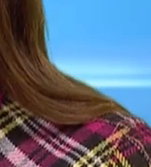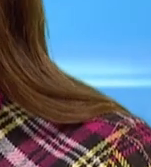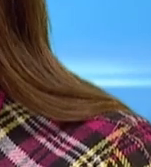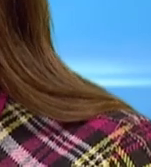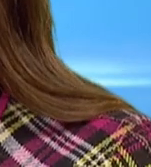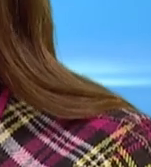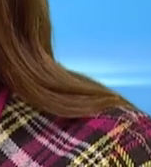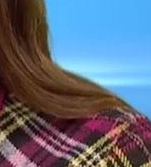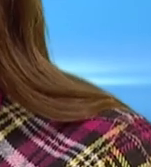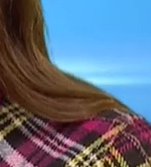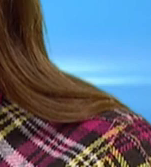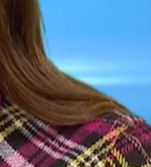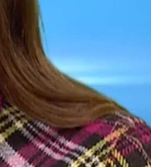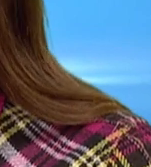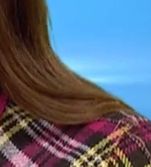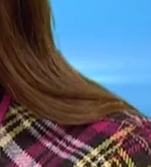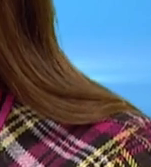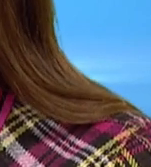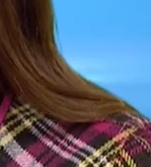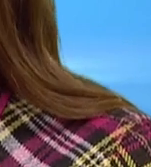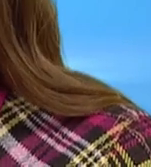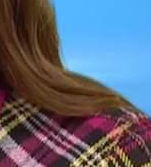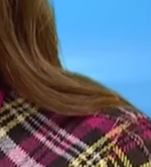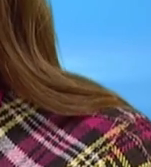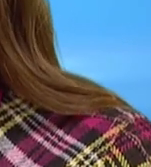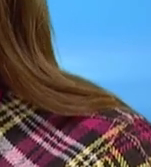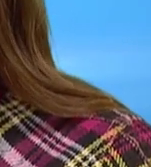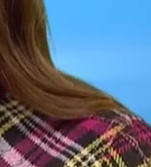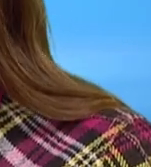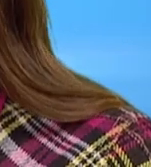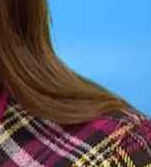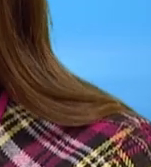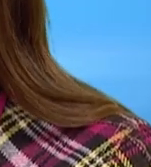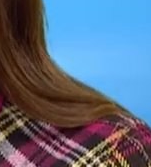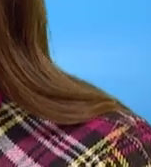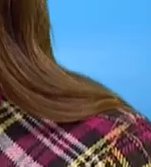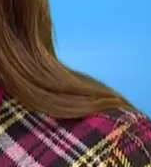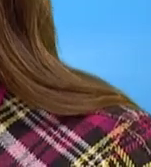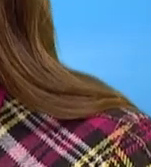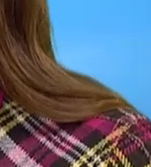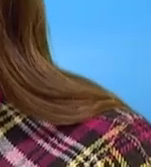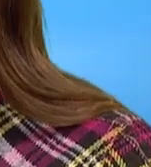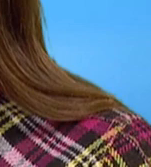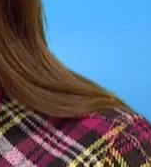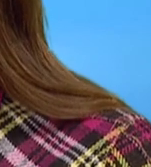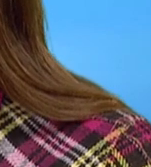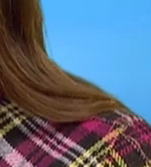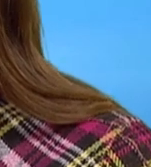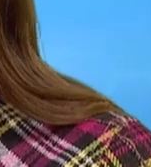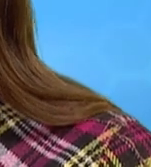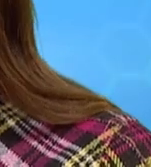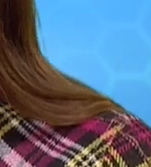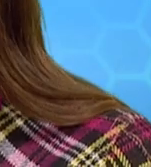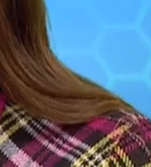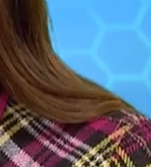Concluímos a edição de hoje da ESEC TV na RTP2 com a já habitual rubrica Sítios. Desta vez, o nosso convidado foi o